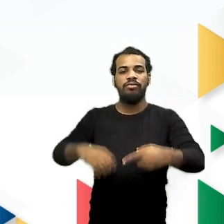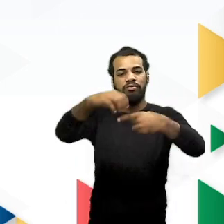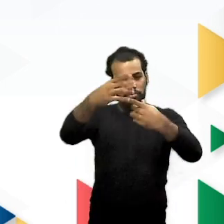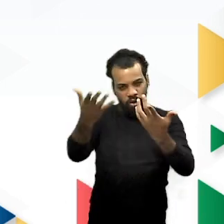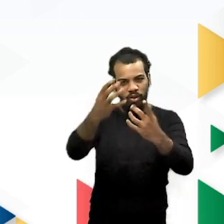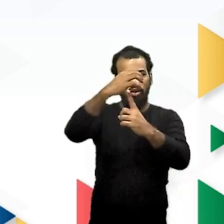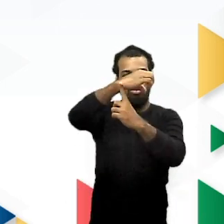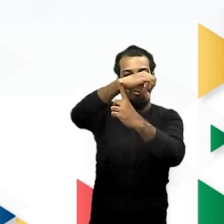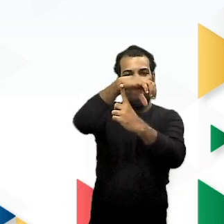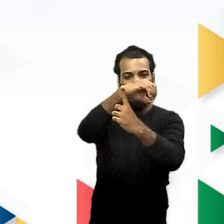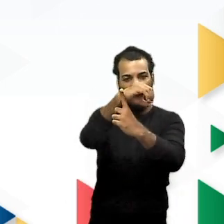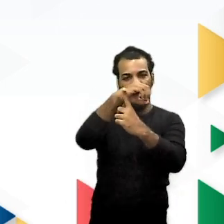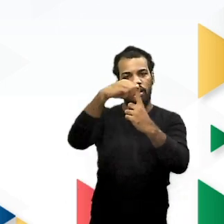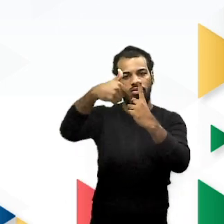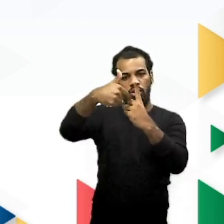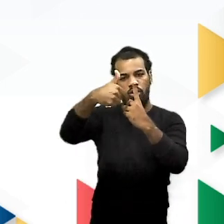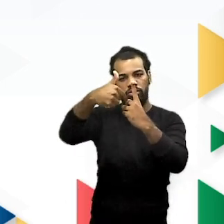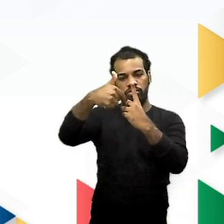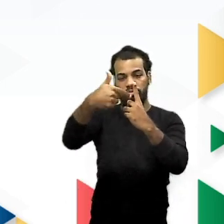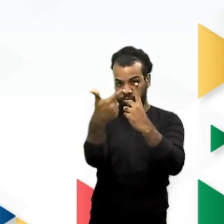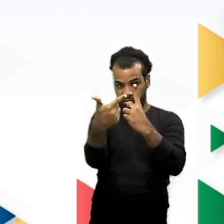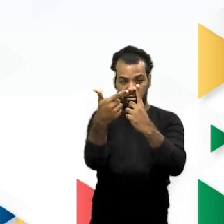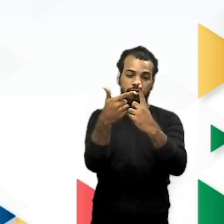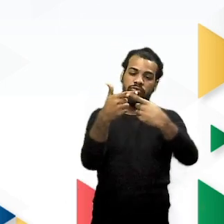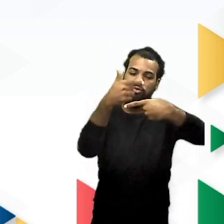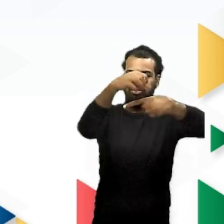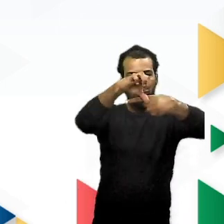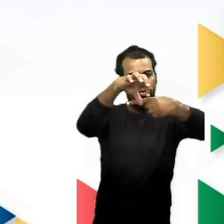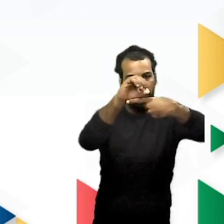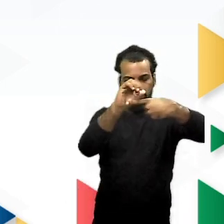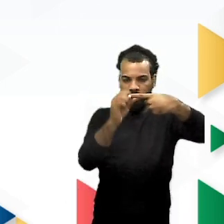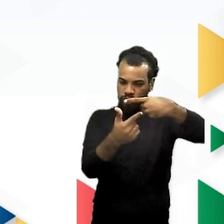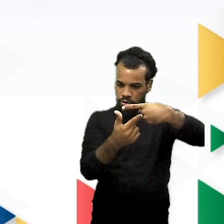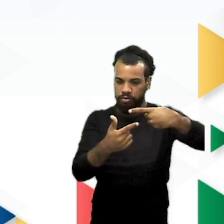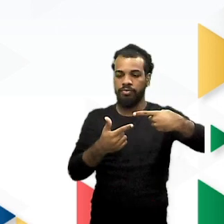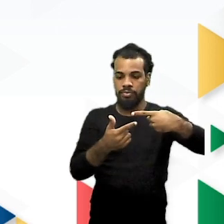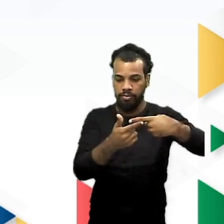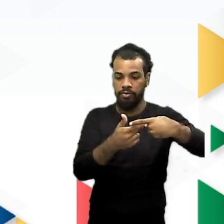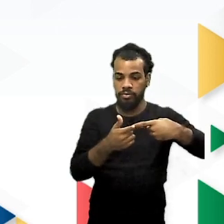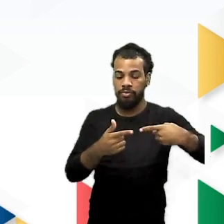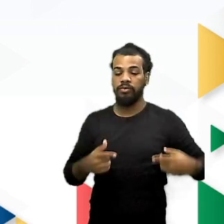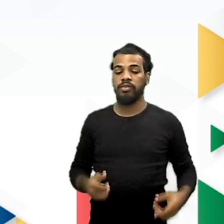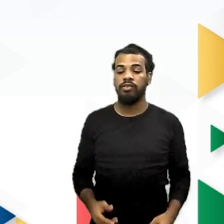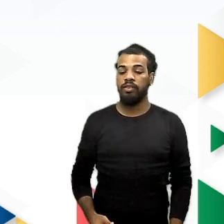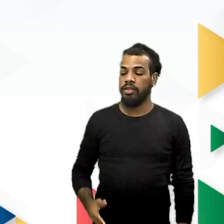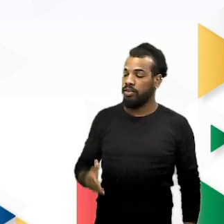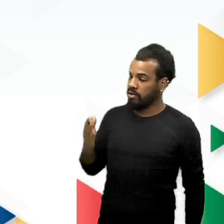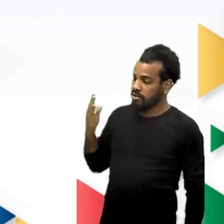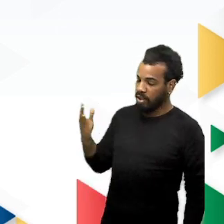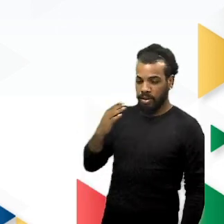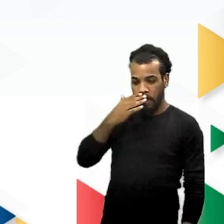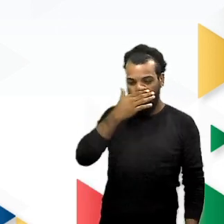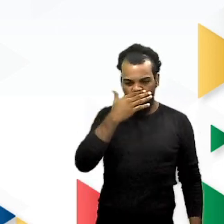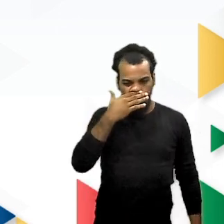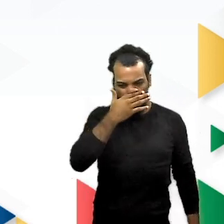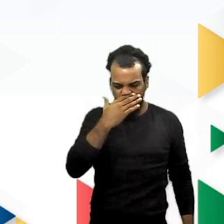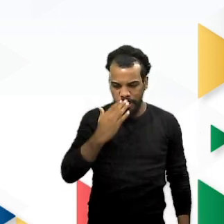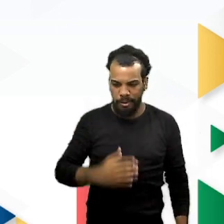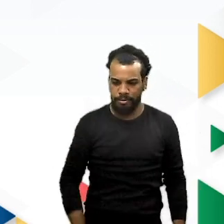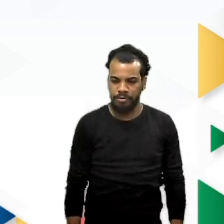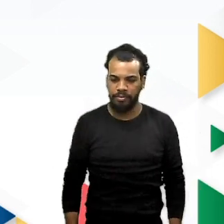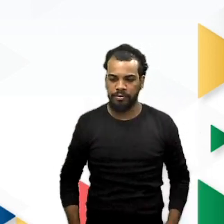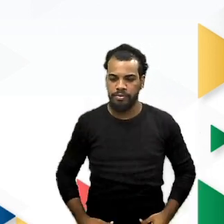número 83 ocupa a posição 45. É a 45ª posição e não